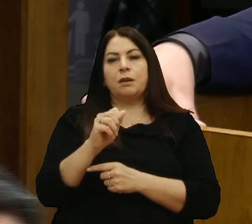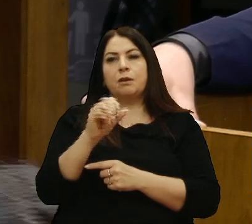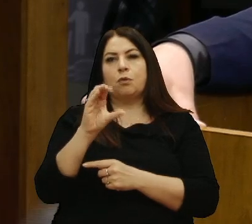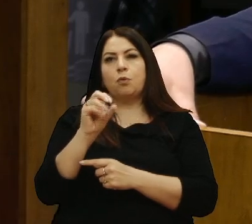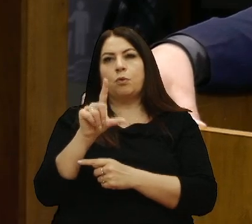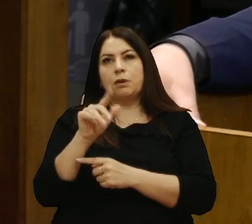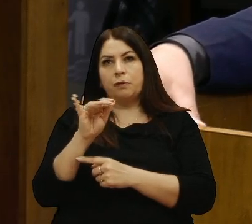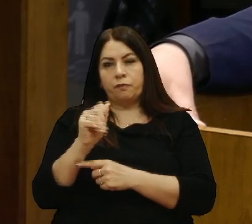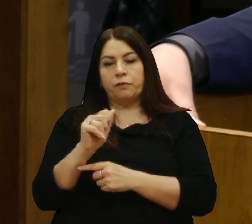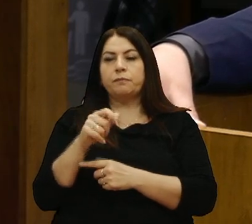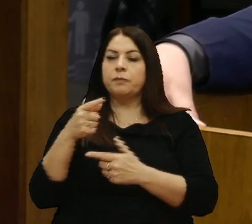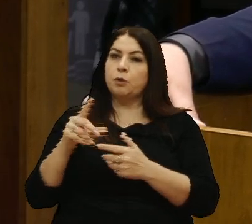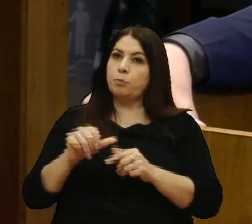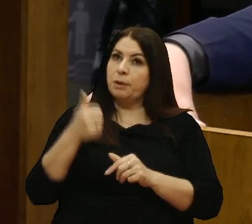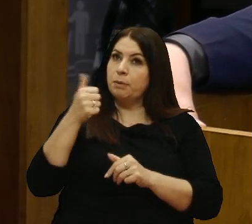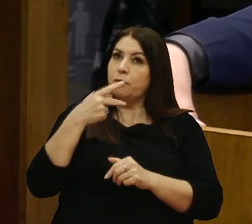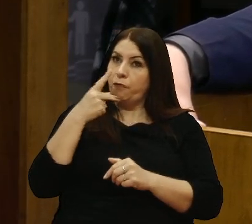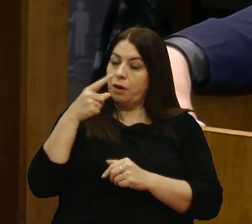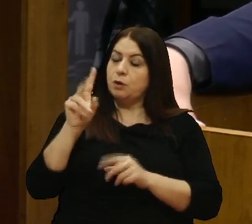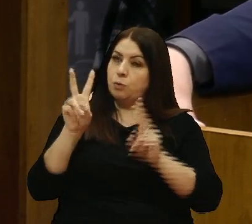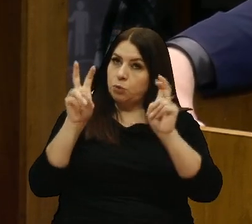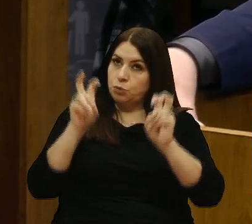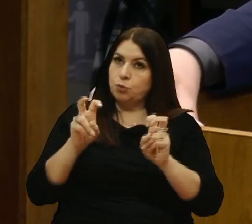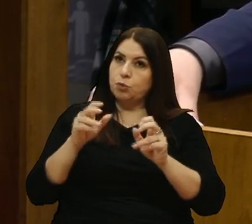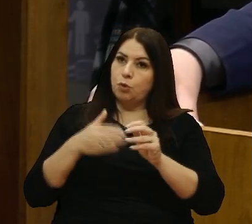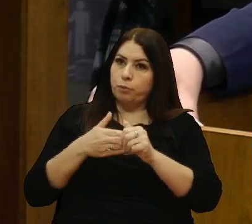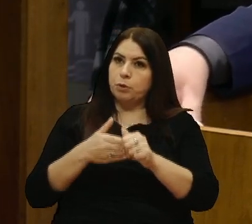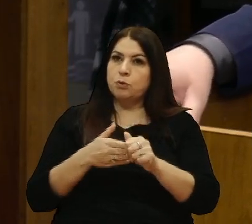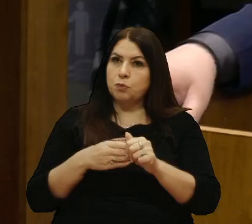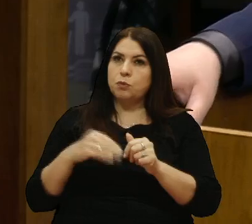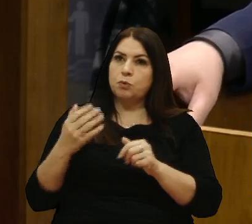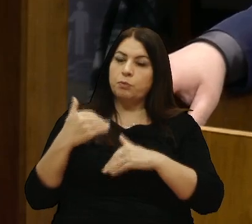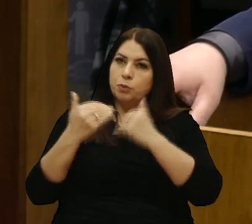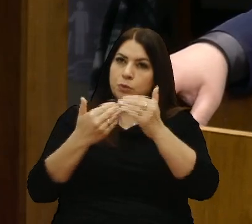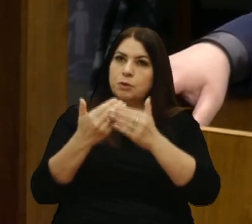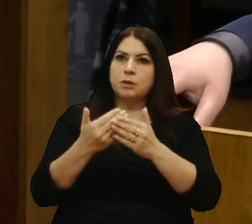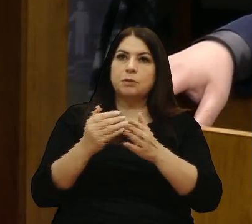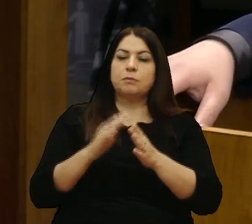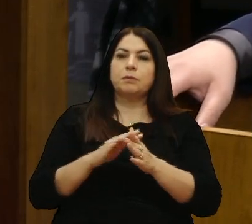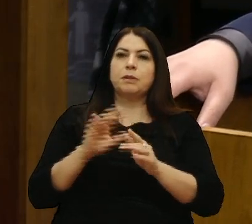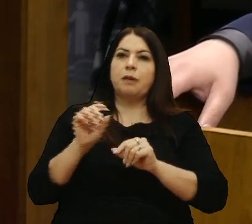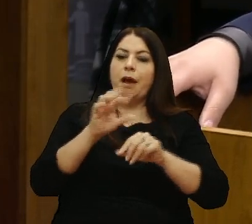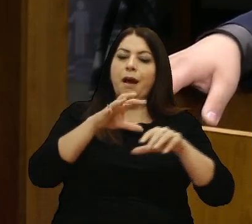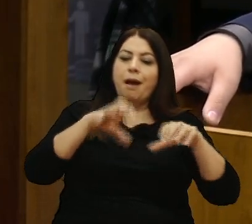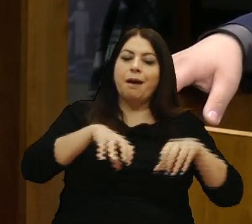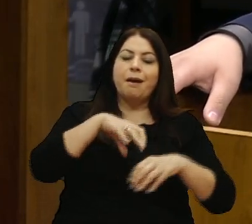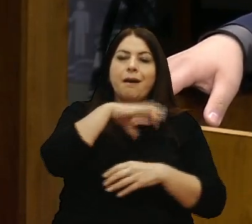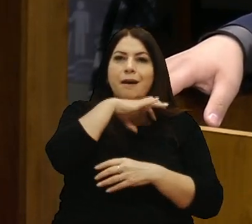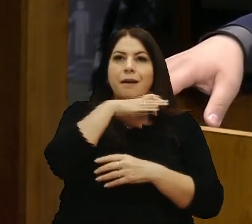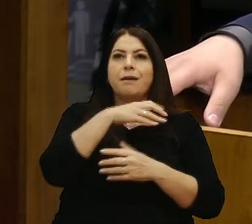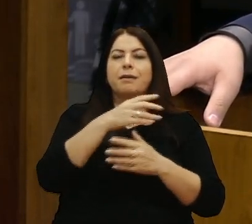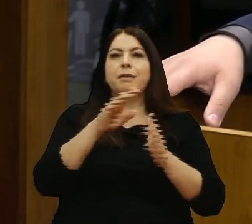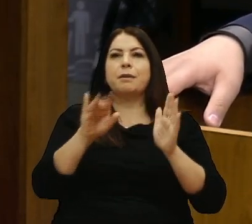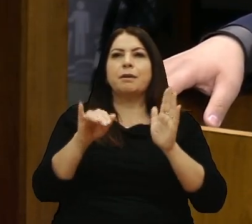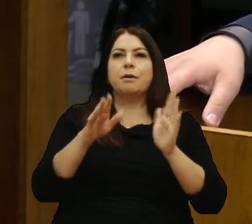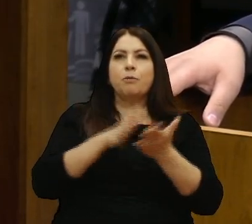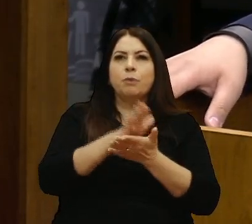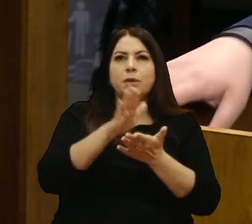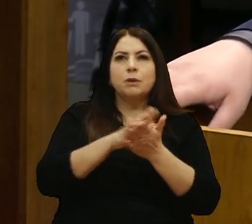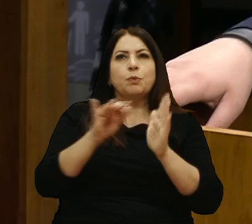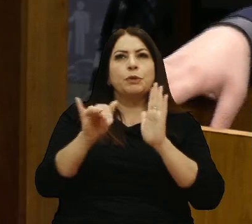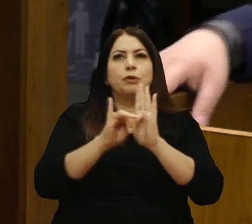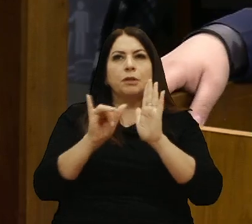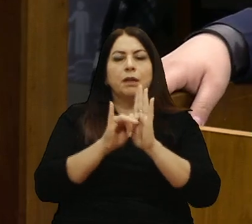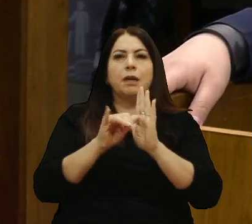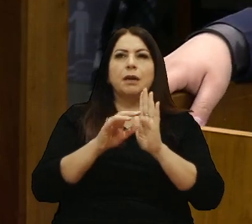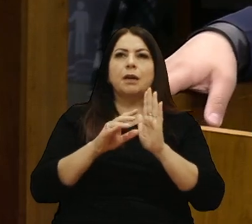Sul. Foi um dos primeiros a falar desse assunto, acompanhou o processo de definição da área, a publicação do edital, ajudou a